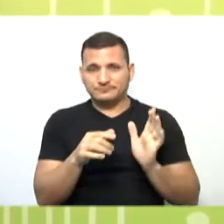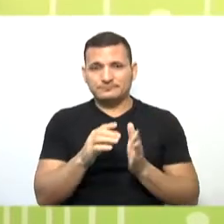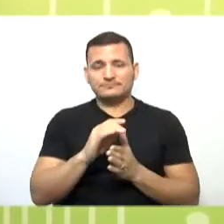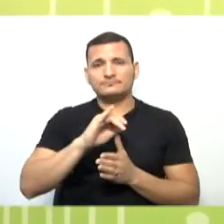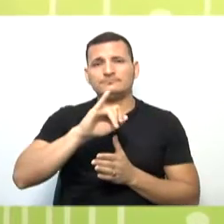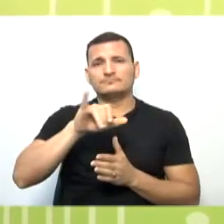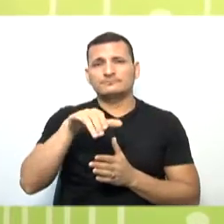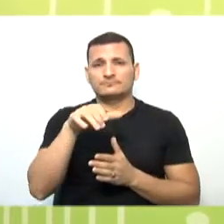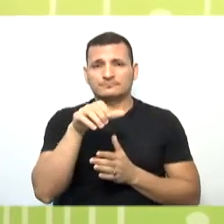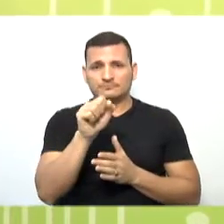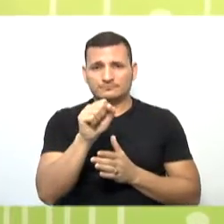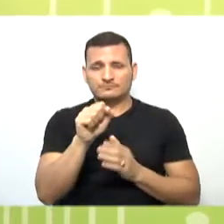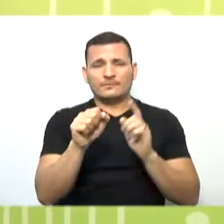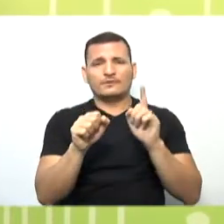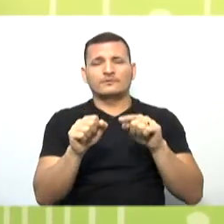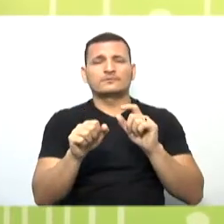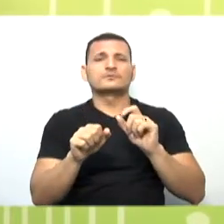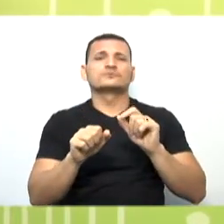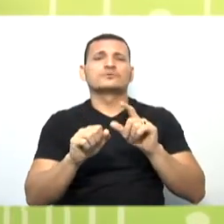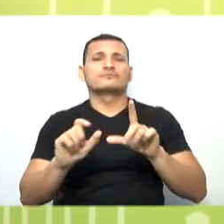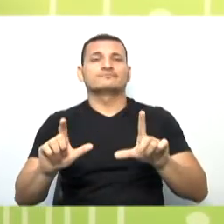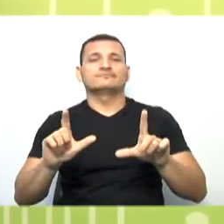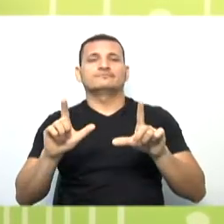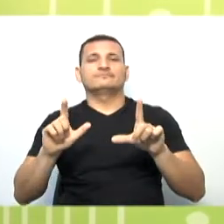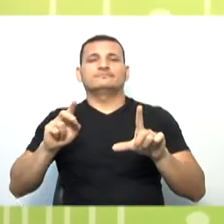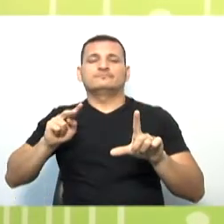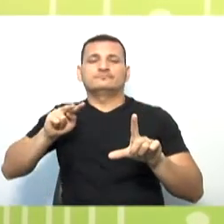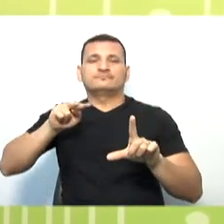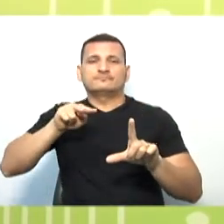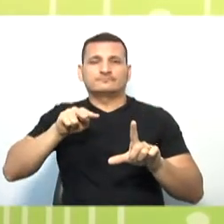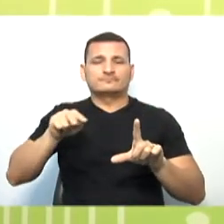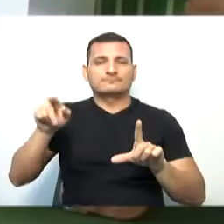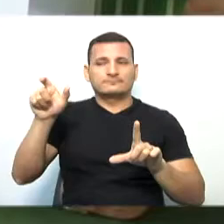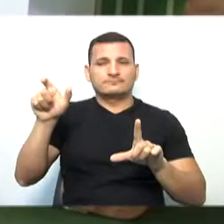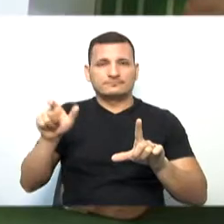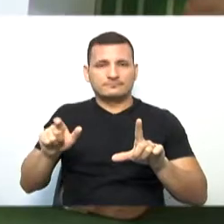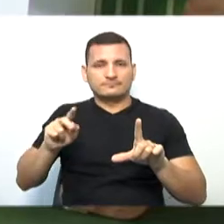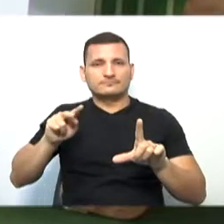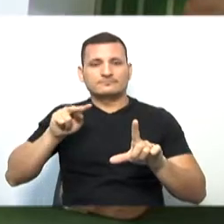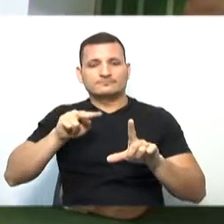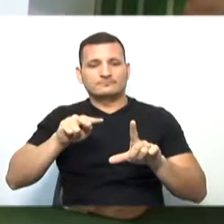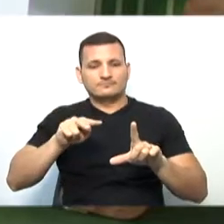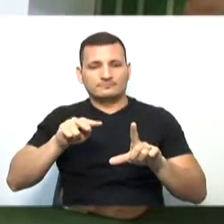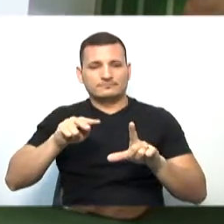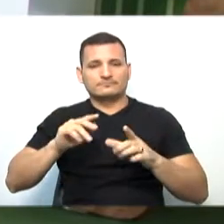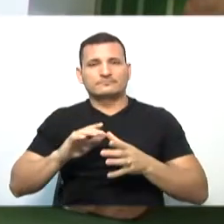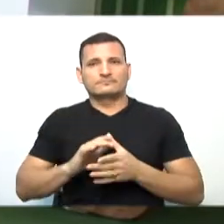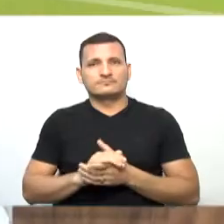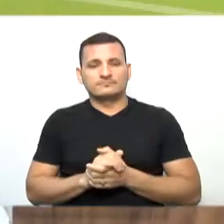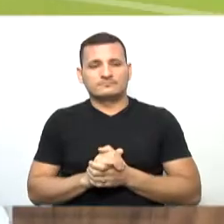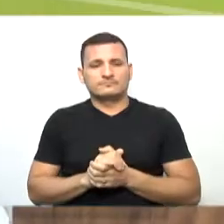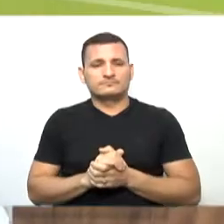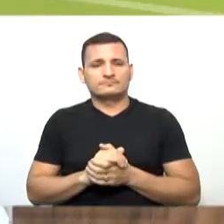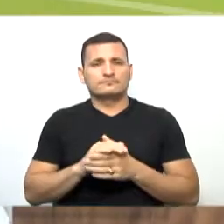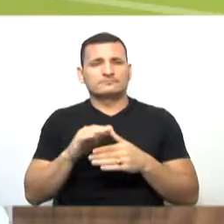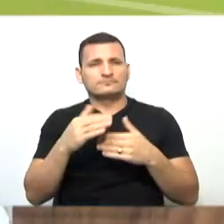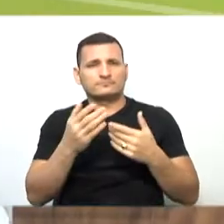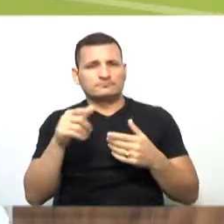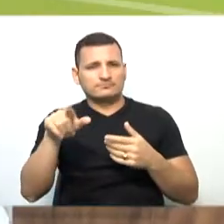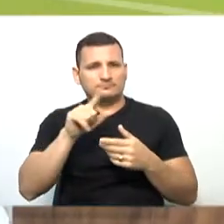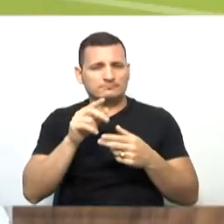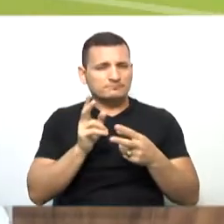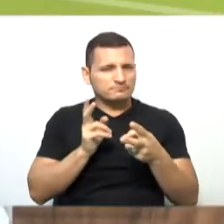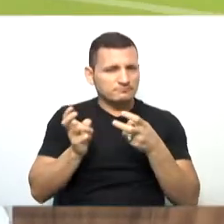para o cliente, para a parte do front-end, não é mesmo, professor? Exatamente. Vocês pouco